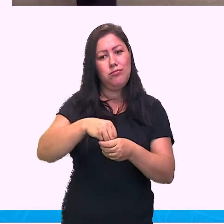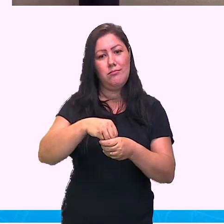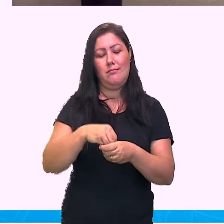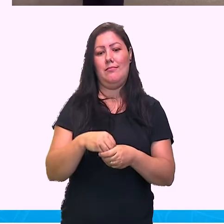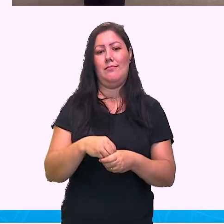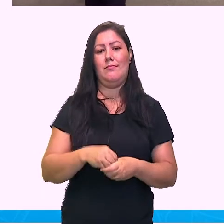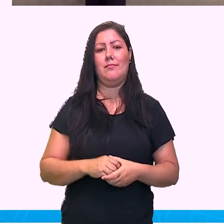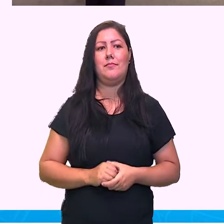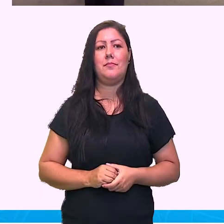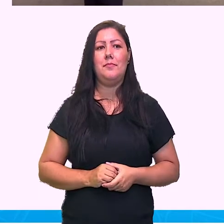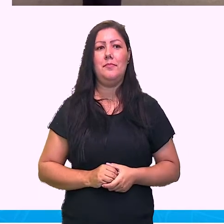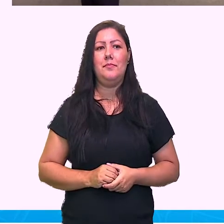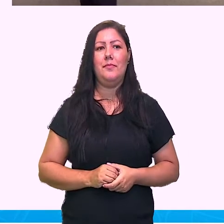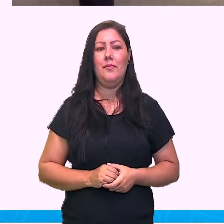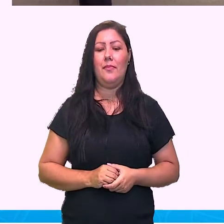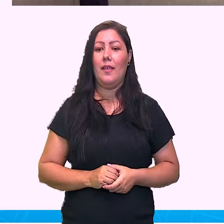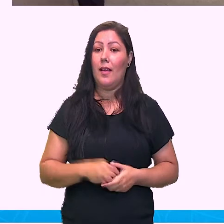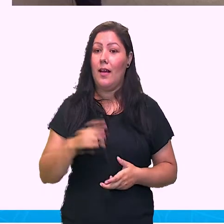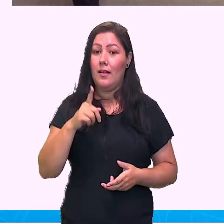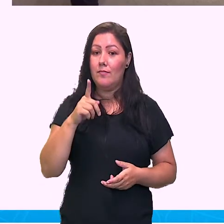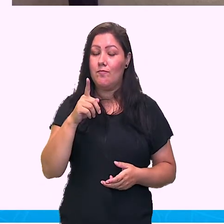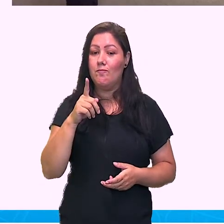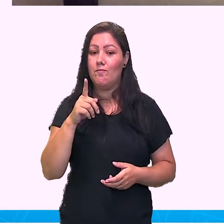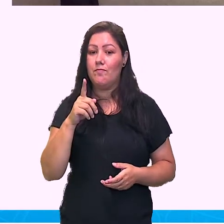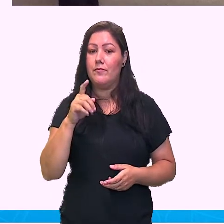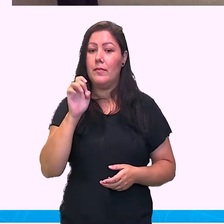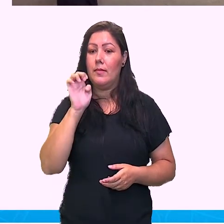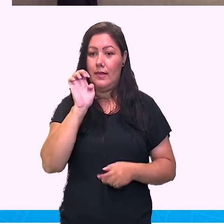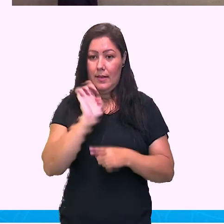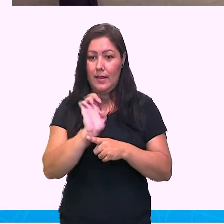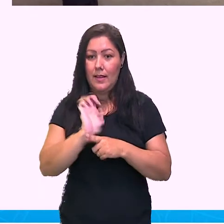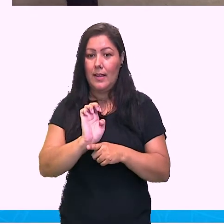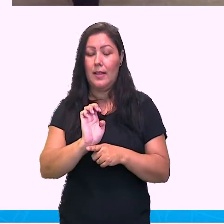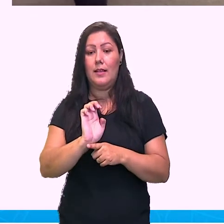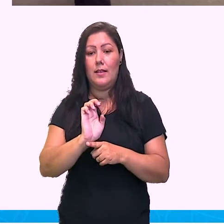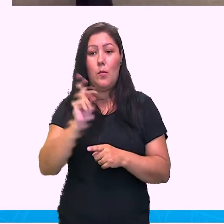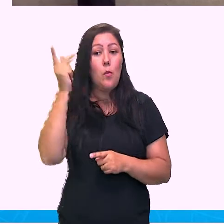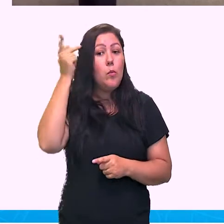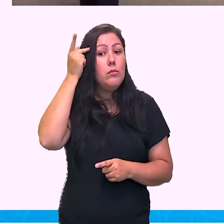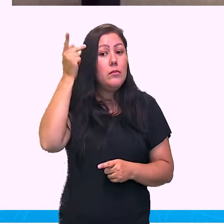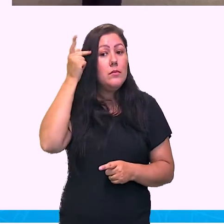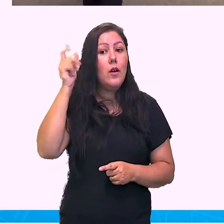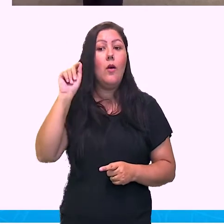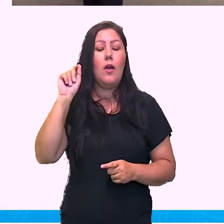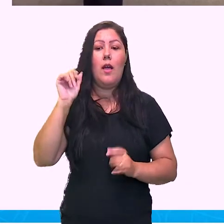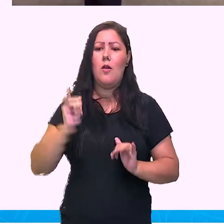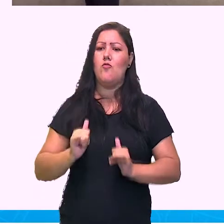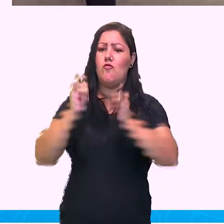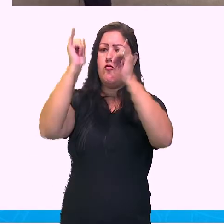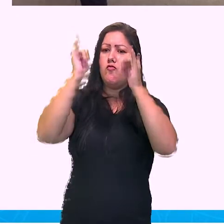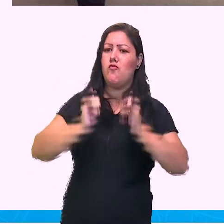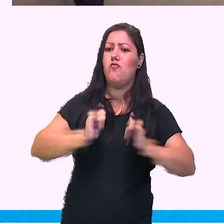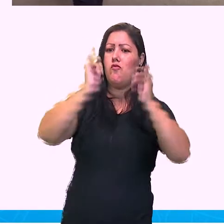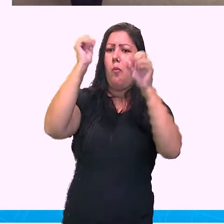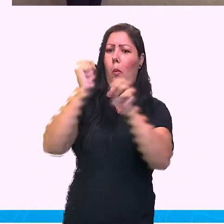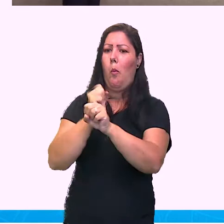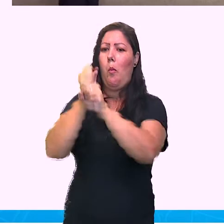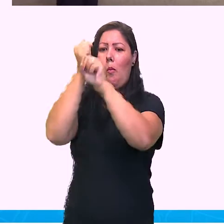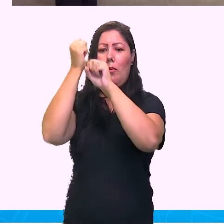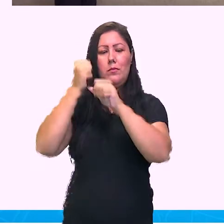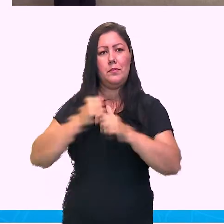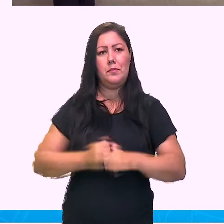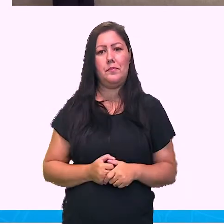aqui São Paulo, que é chamada a nossa selva de pedra. Olha Minas também.